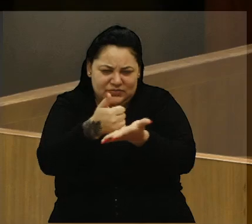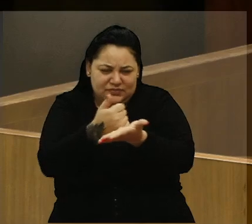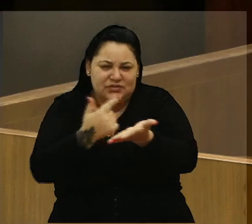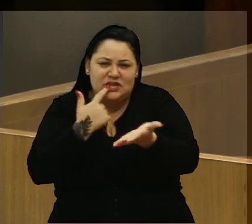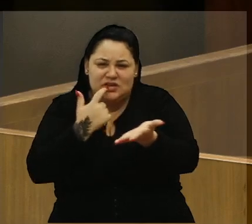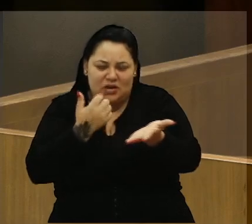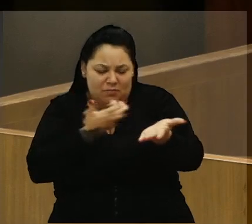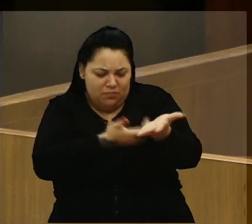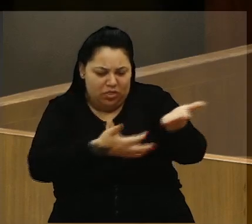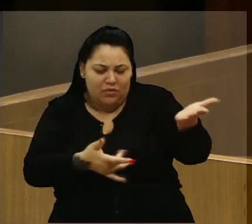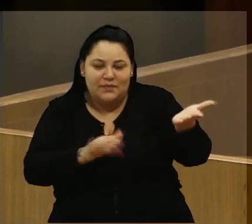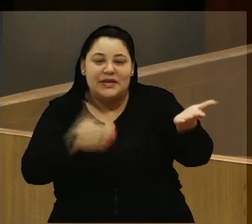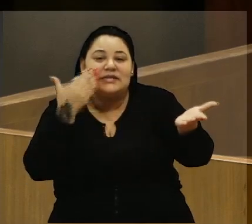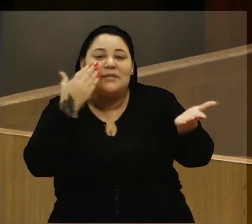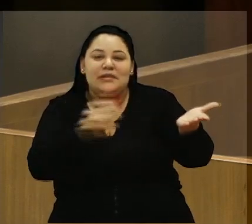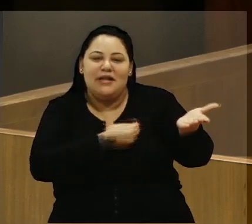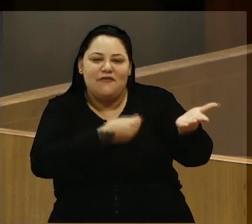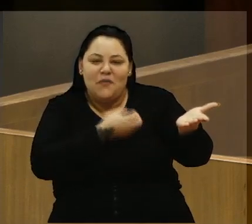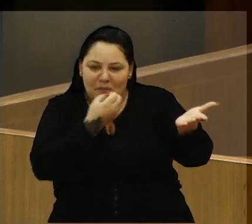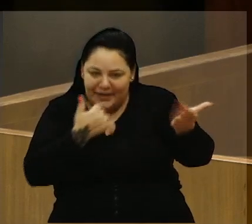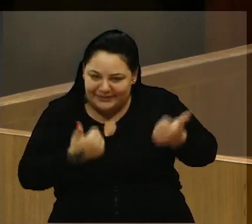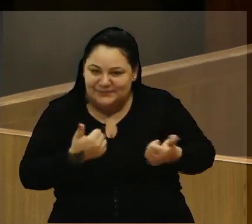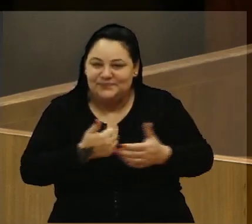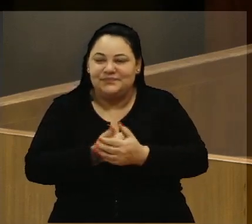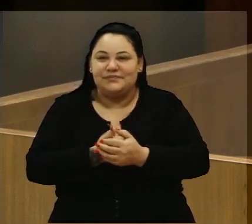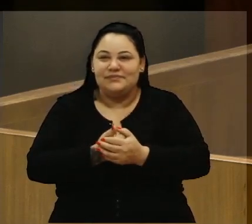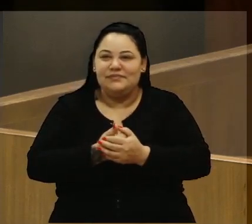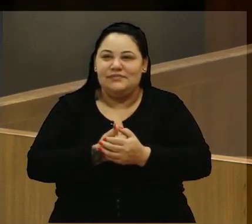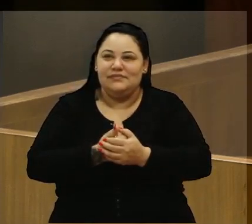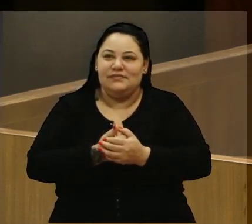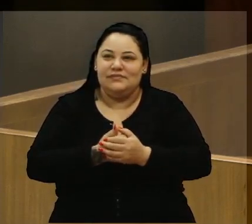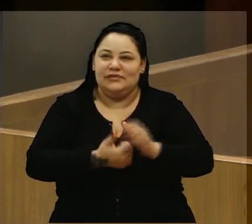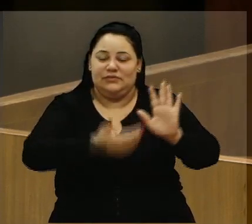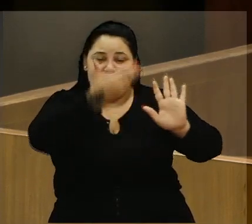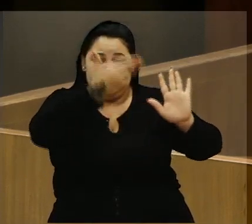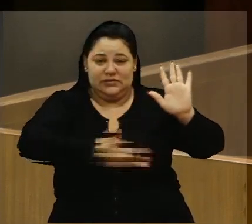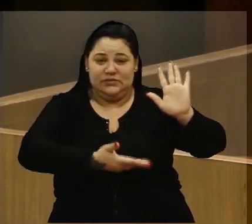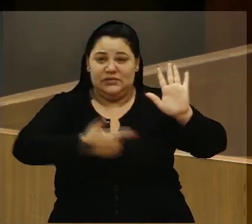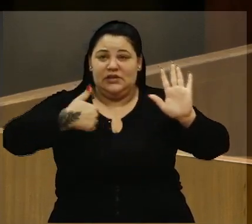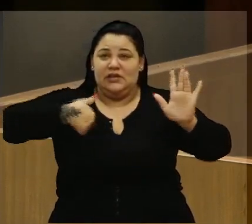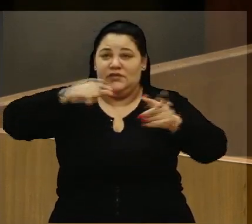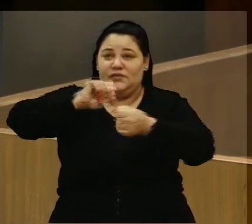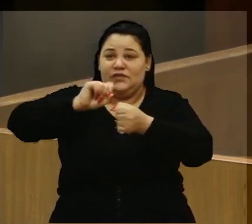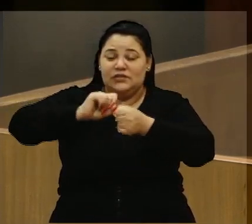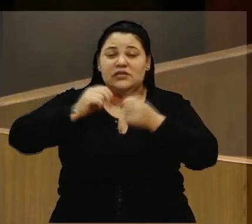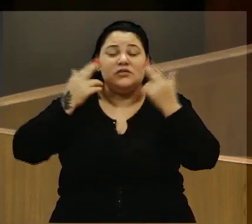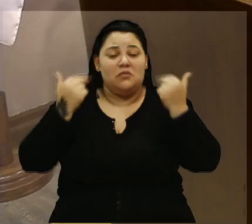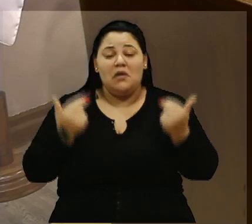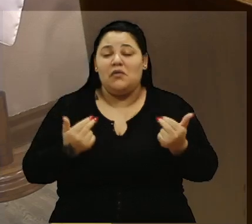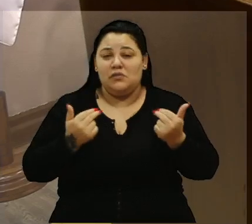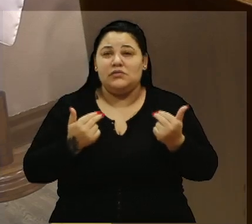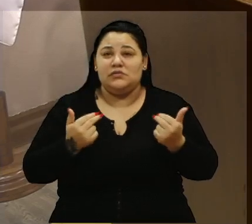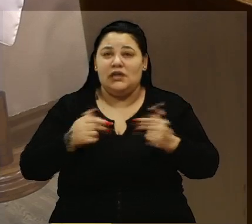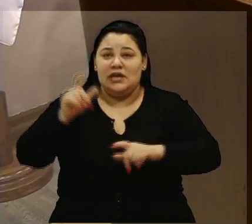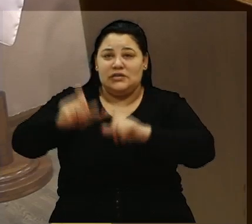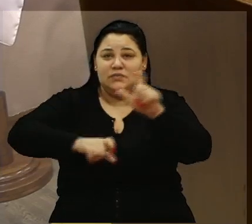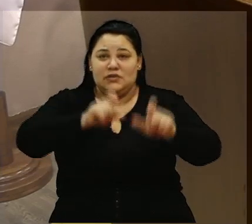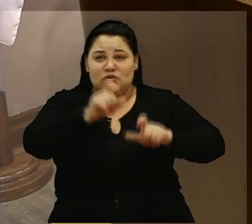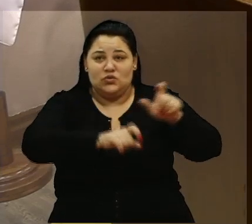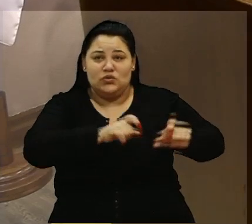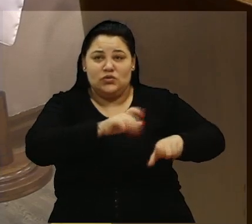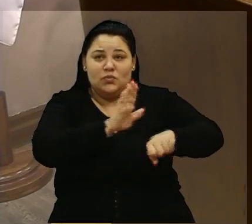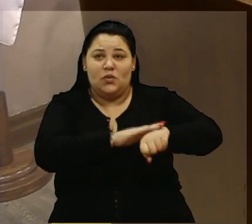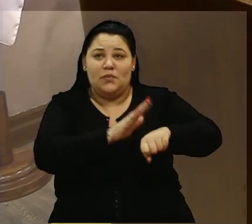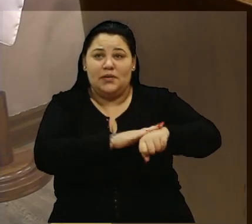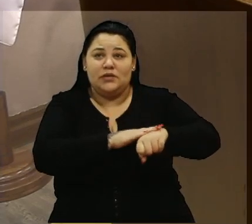para saber se tu está vivo, né? Então, esse aqui é um exame que eu fiz e que normalmente as pessoas, quando chegam nos